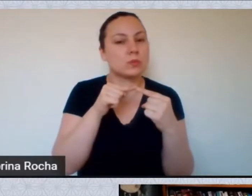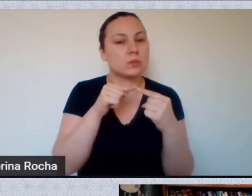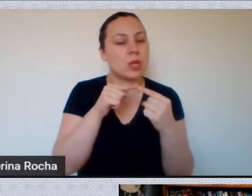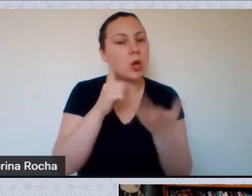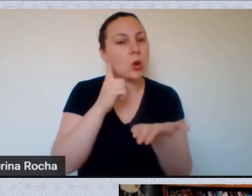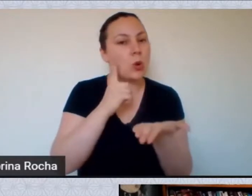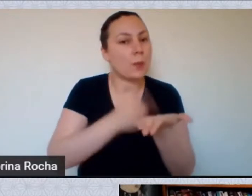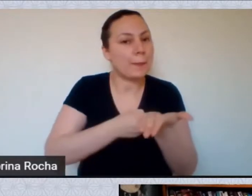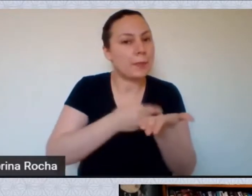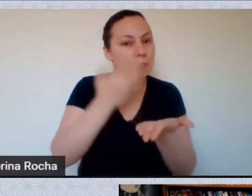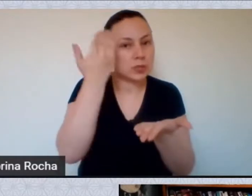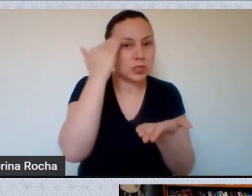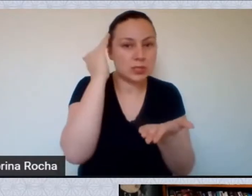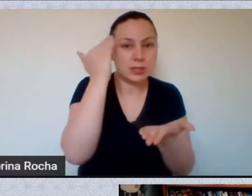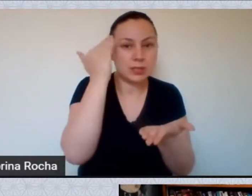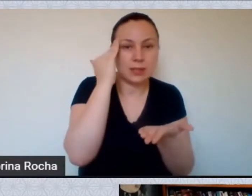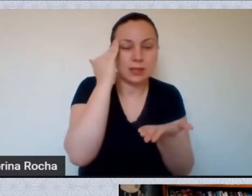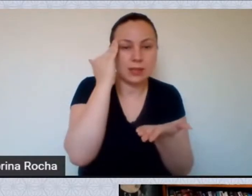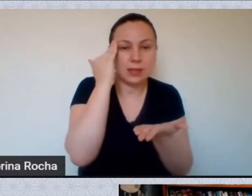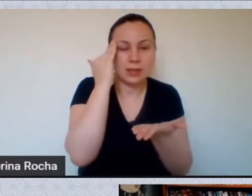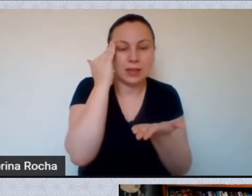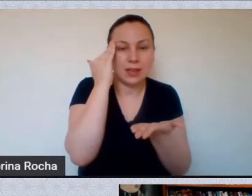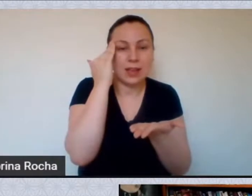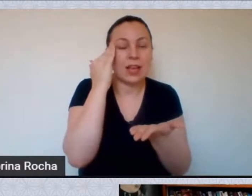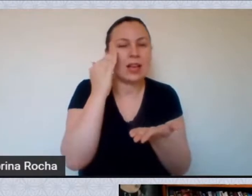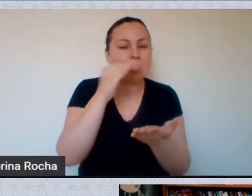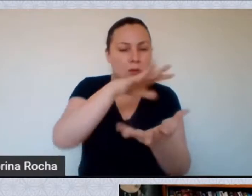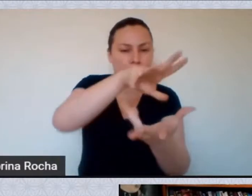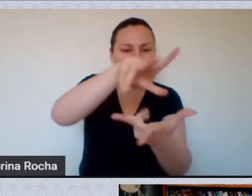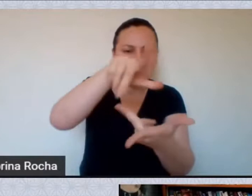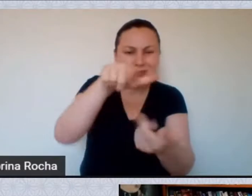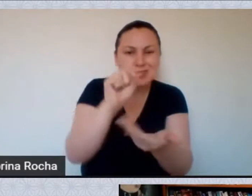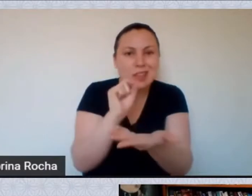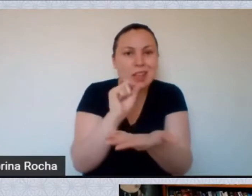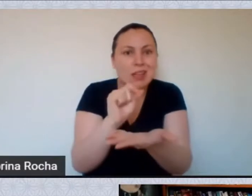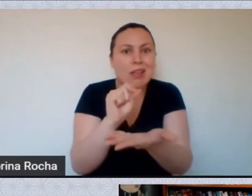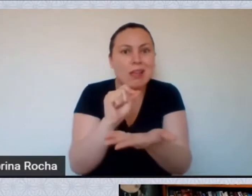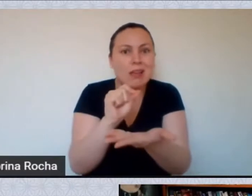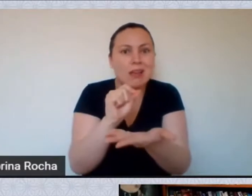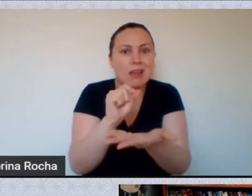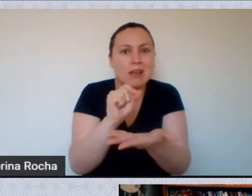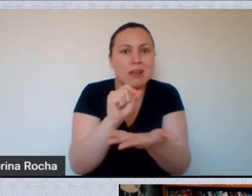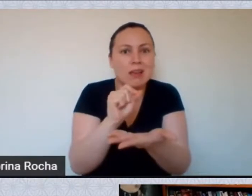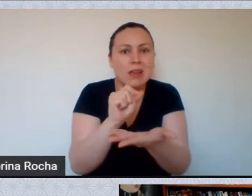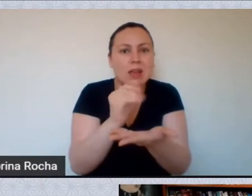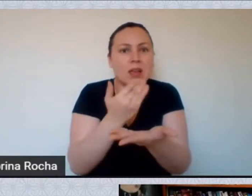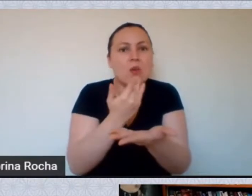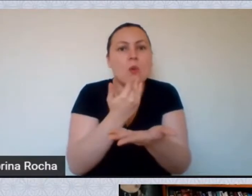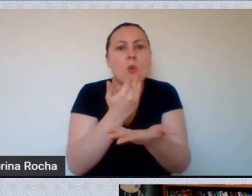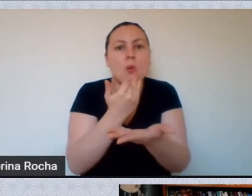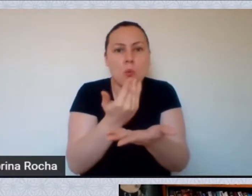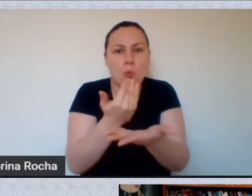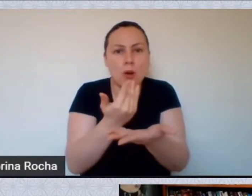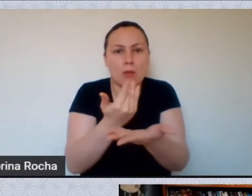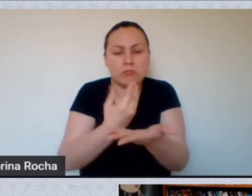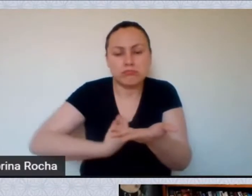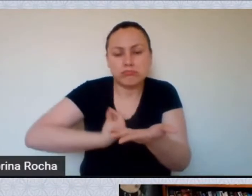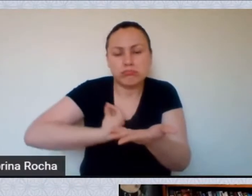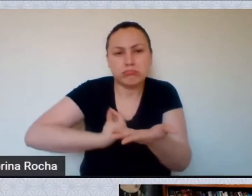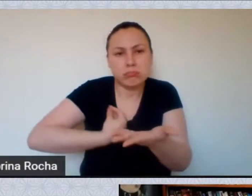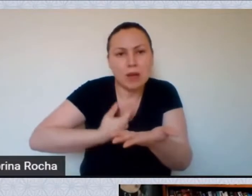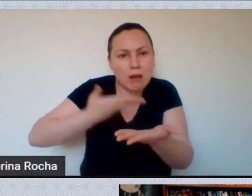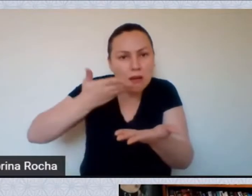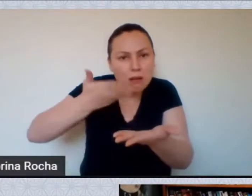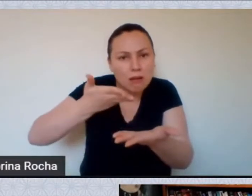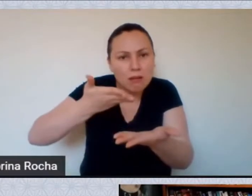cada vez mais profundamente que mundo é esse em que a gente vive e qual é o nosso lugar nesse mundo. Esse tipo